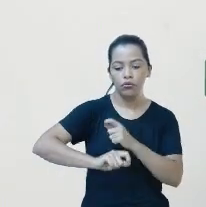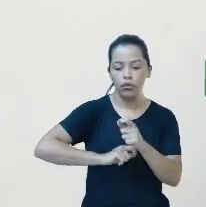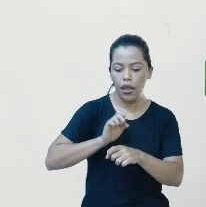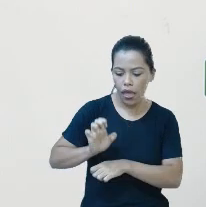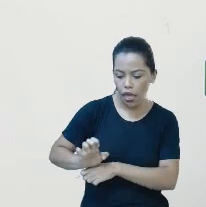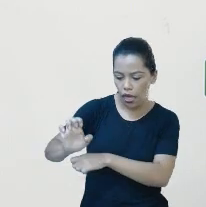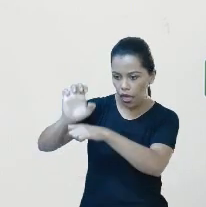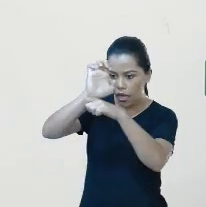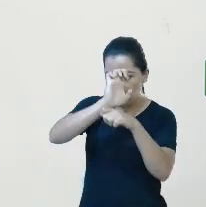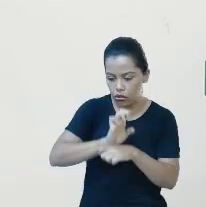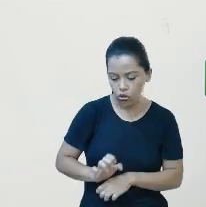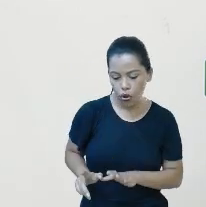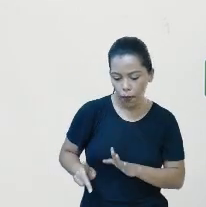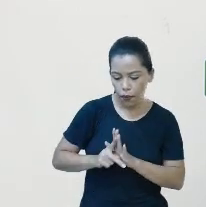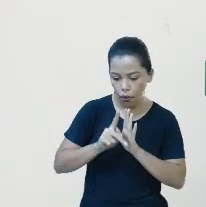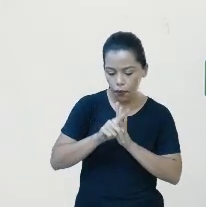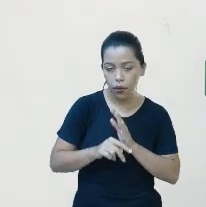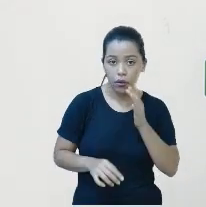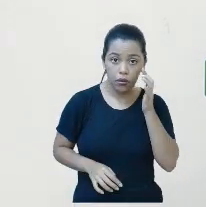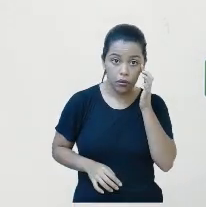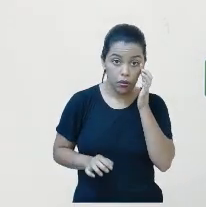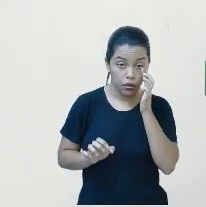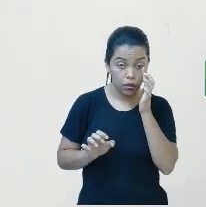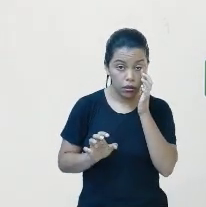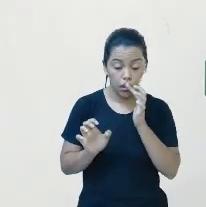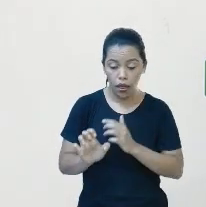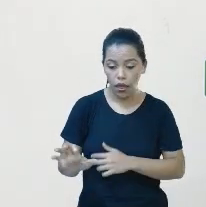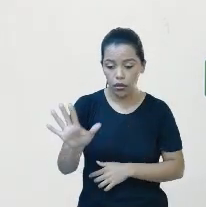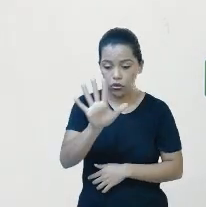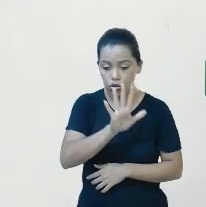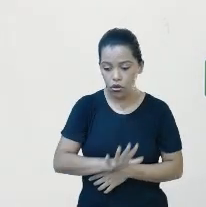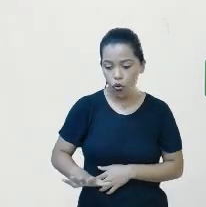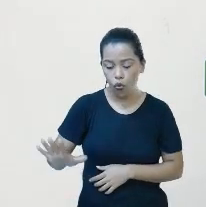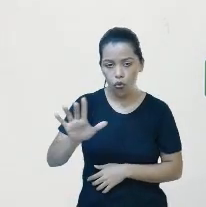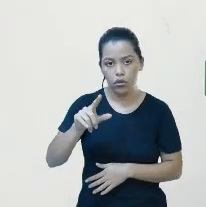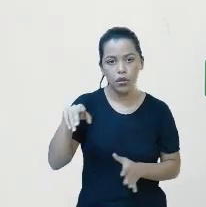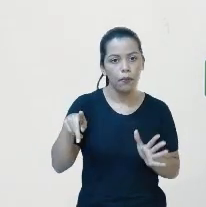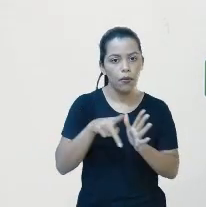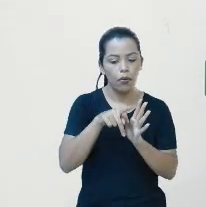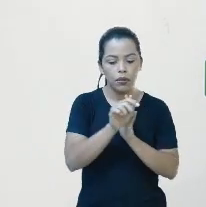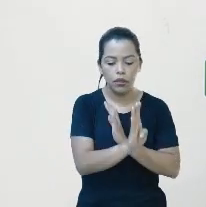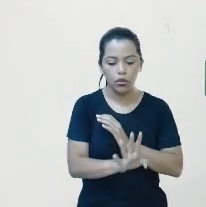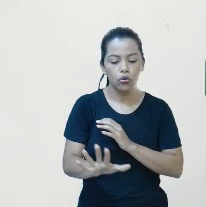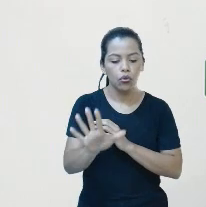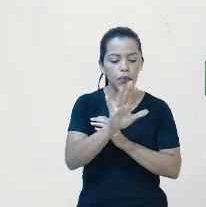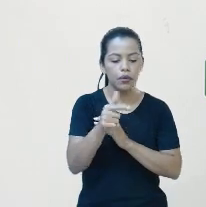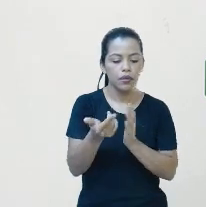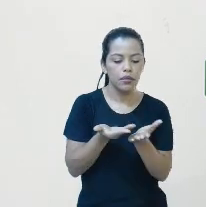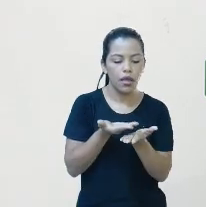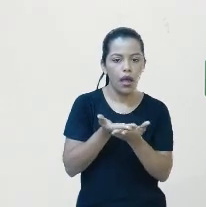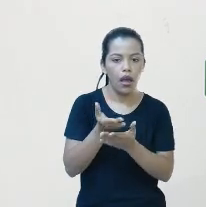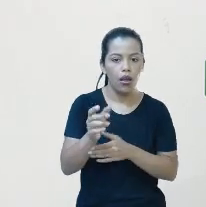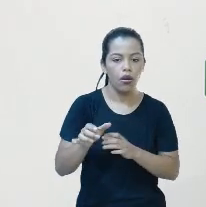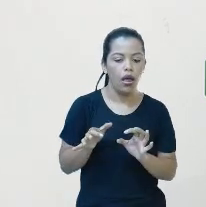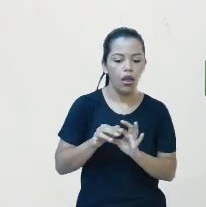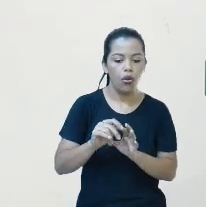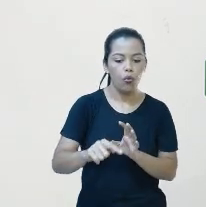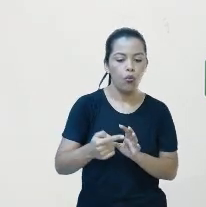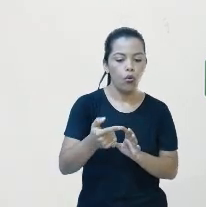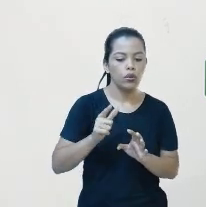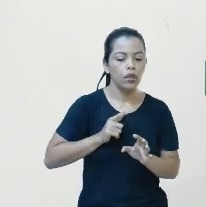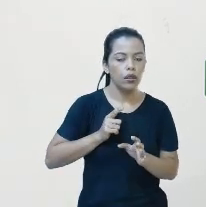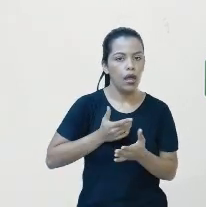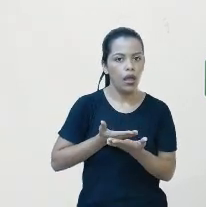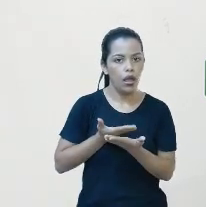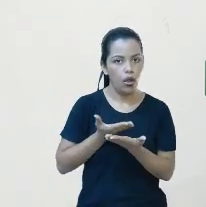vai observar que esse tema, nós vamos trabalhar ele várias aulas seguidas. Será uma continuidade, tá certo?